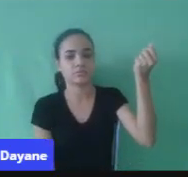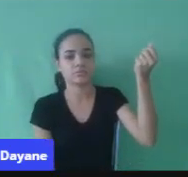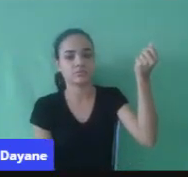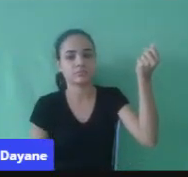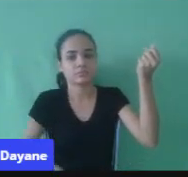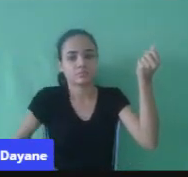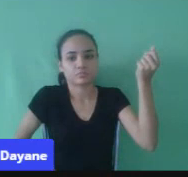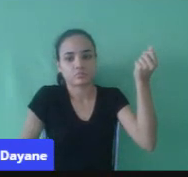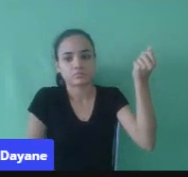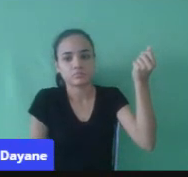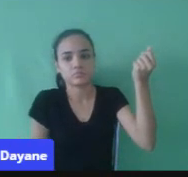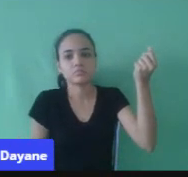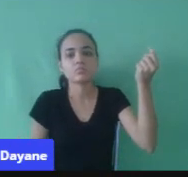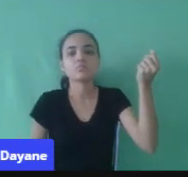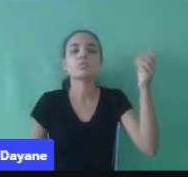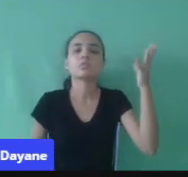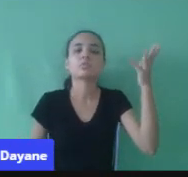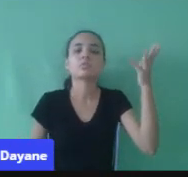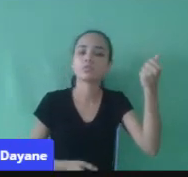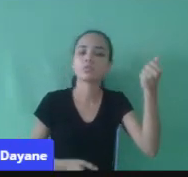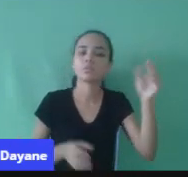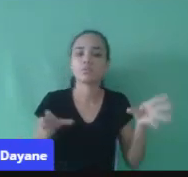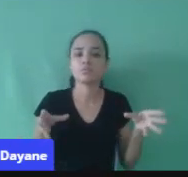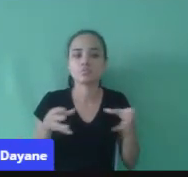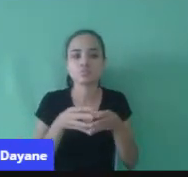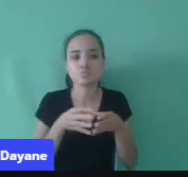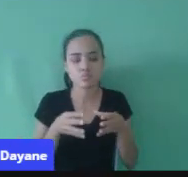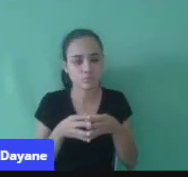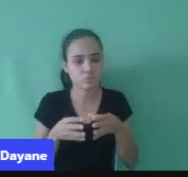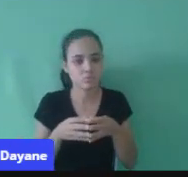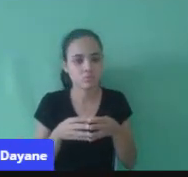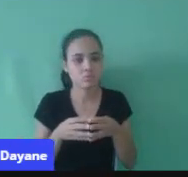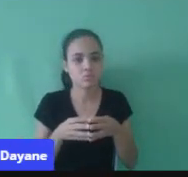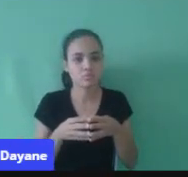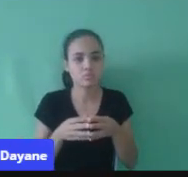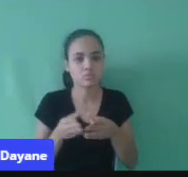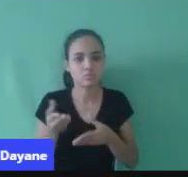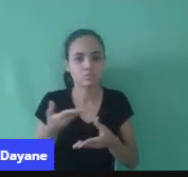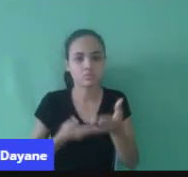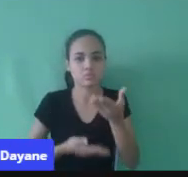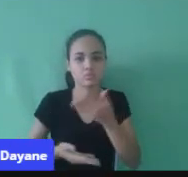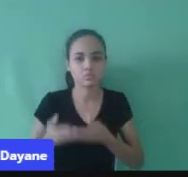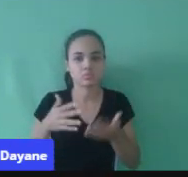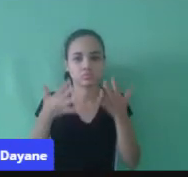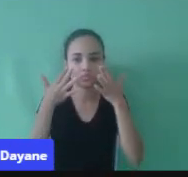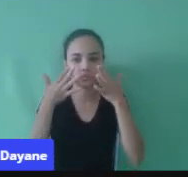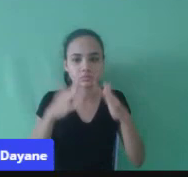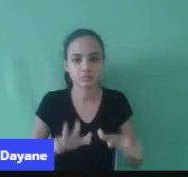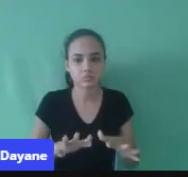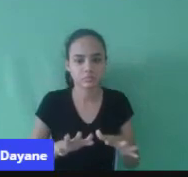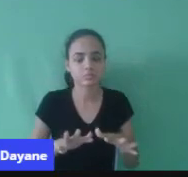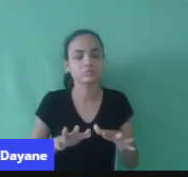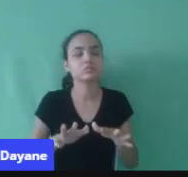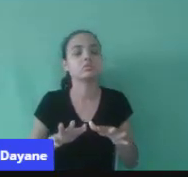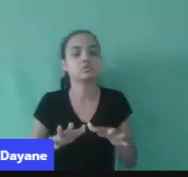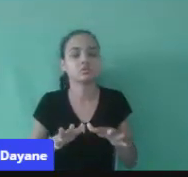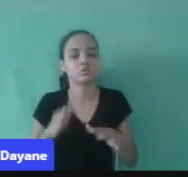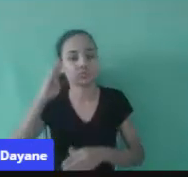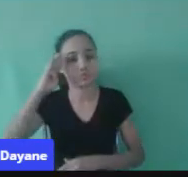né, de relações naturais, né, e principalmente das ações do homem.